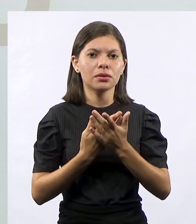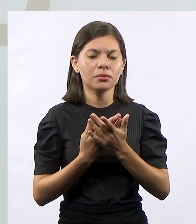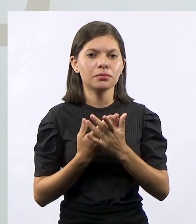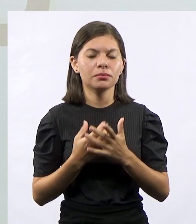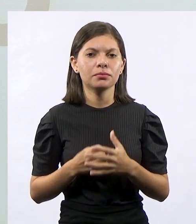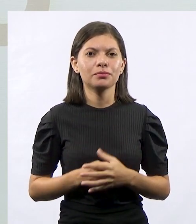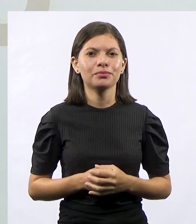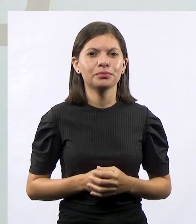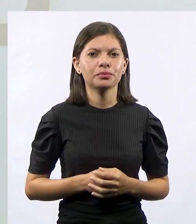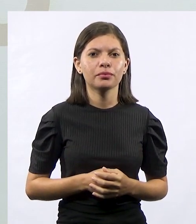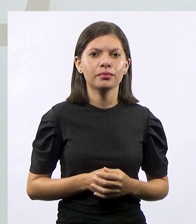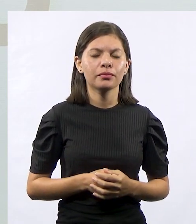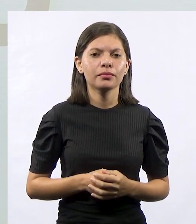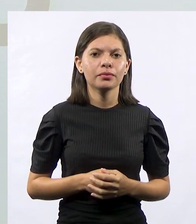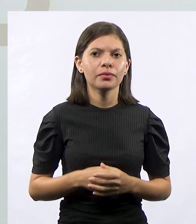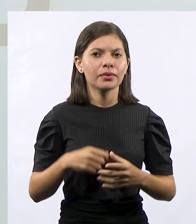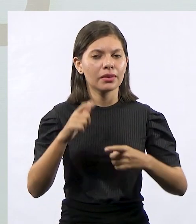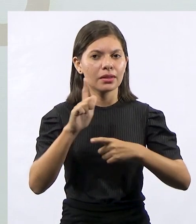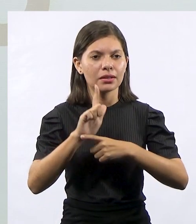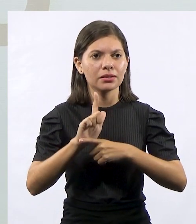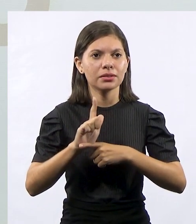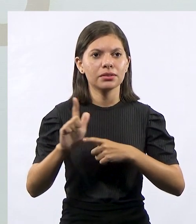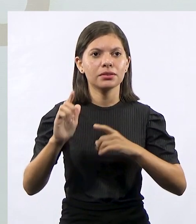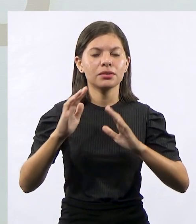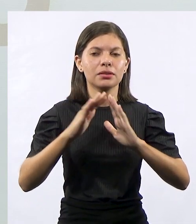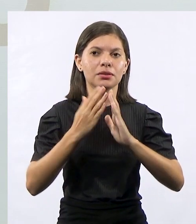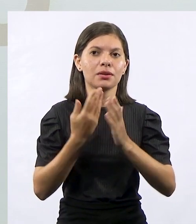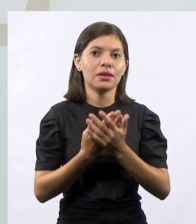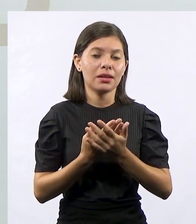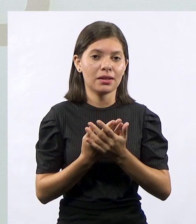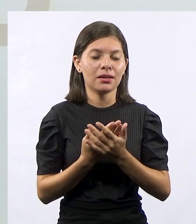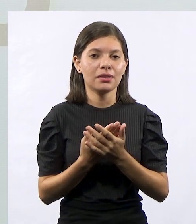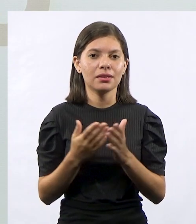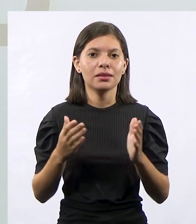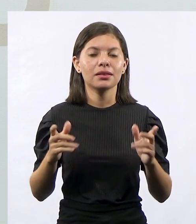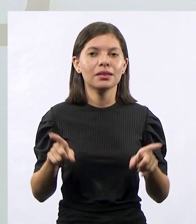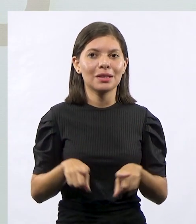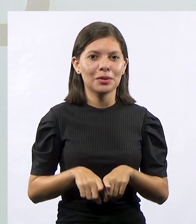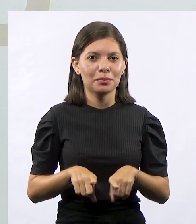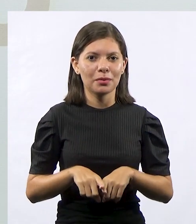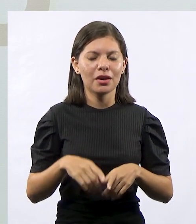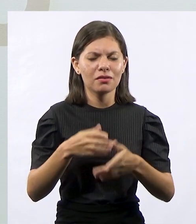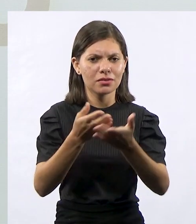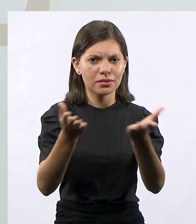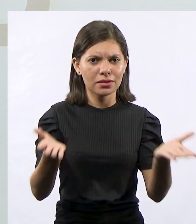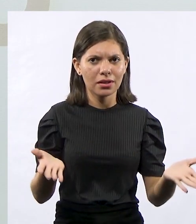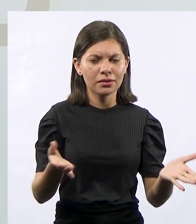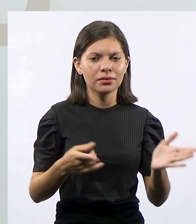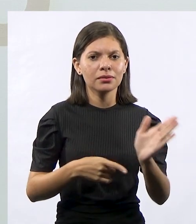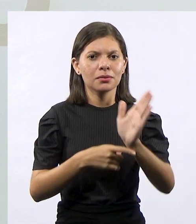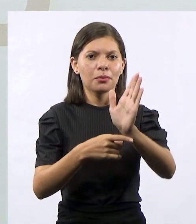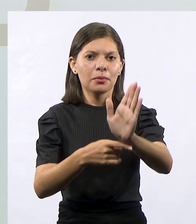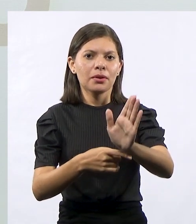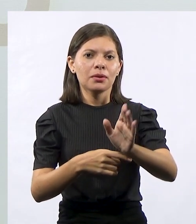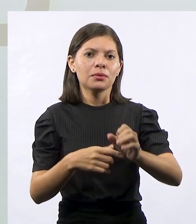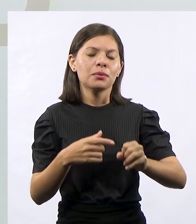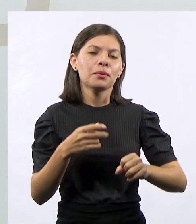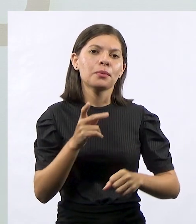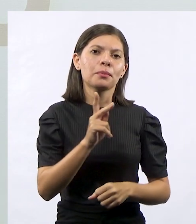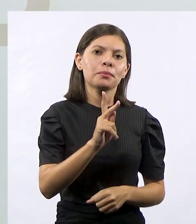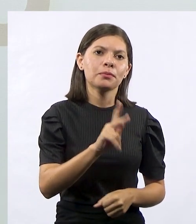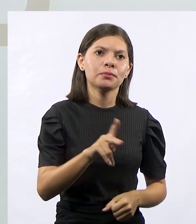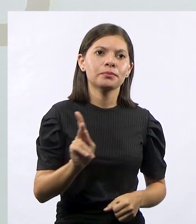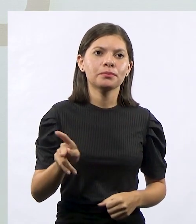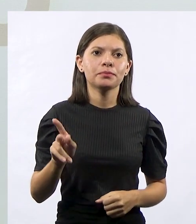da escola. Então, a gente também está aí na trilha de gestão escolar, e nessa trilha de gestão escolar, que vocês estão acompanhando com os